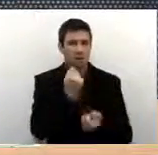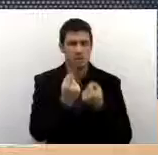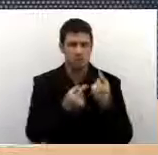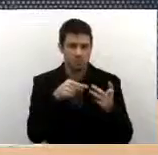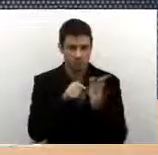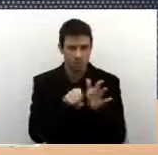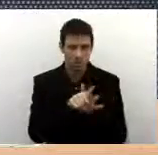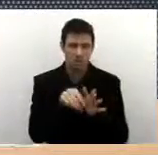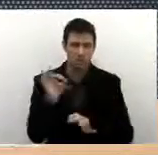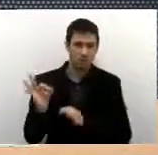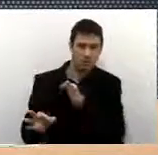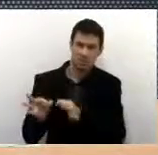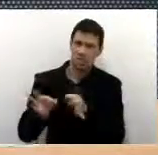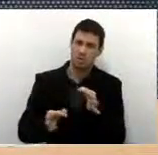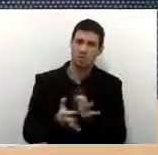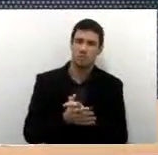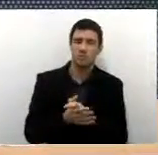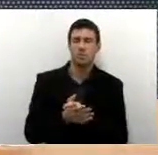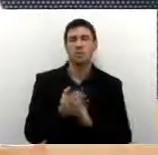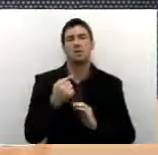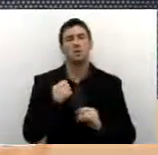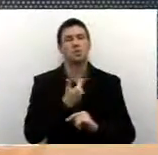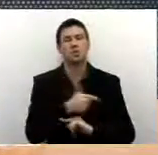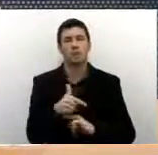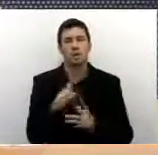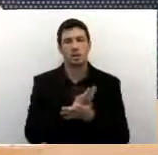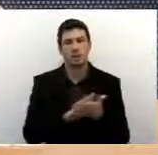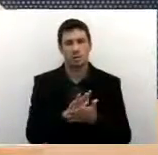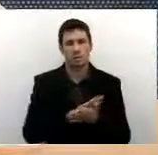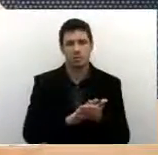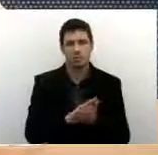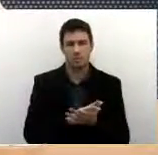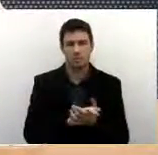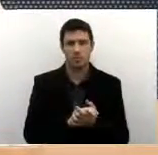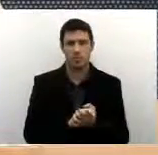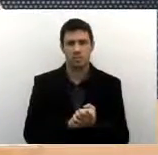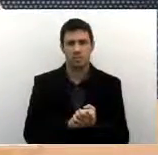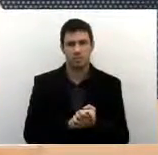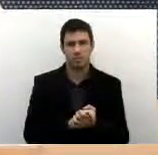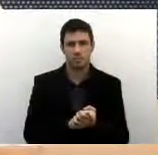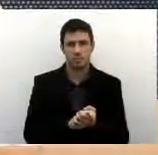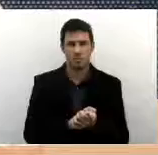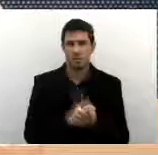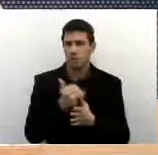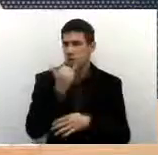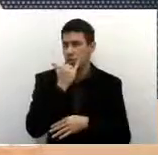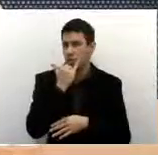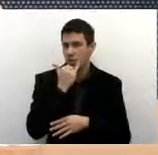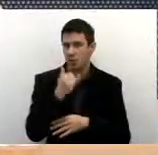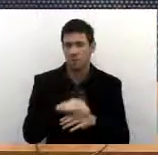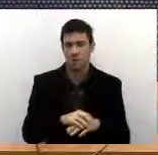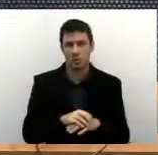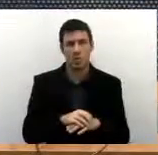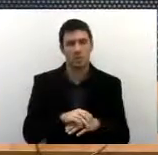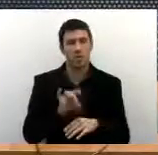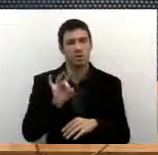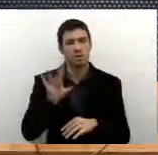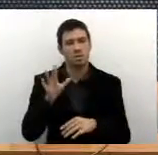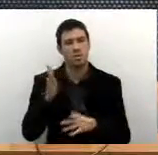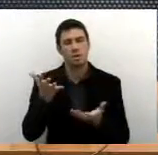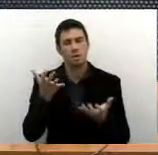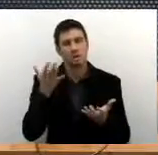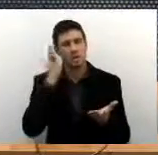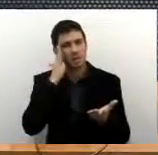feitos ao executivo. Não havendo mais matéria. Ah, só. Desculpa. Ele queria saber a